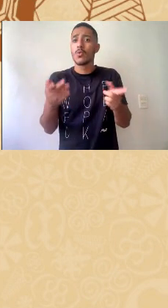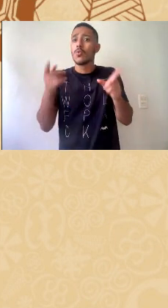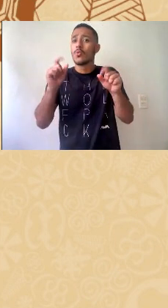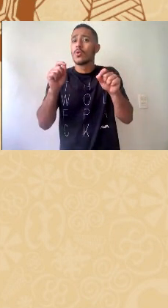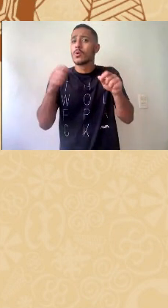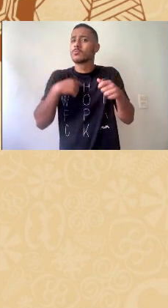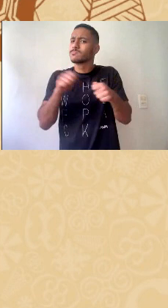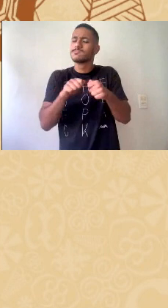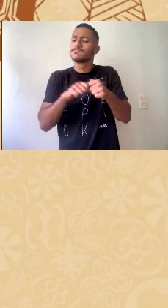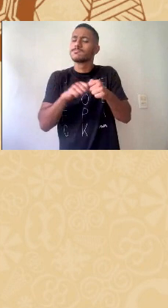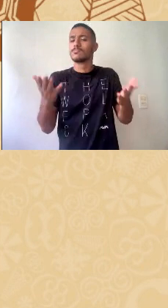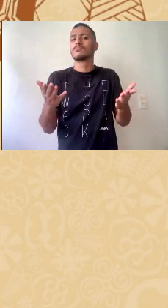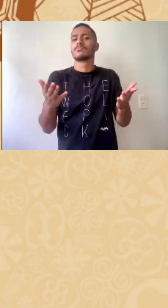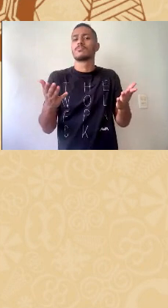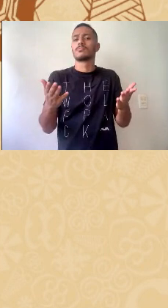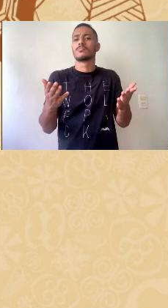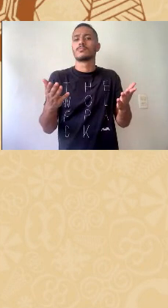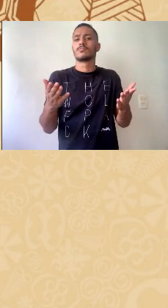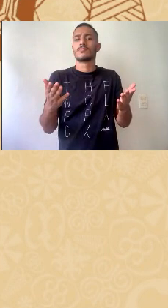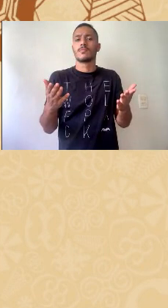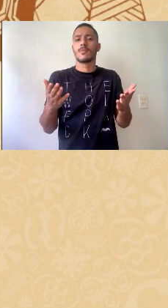isso?